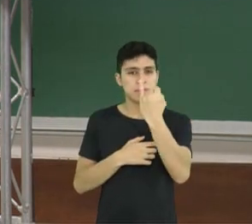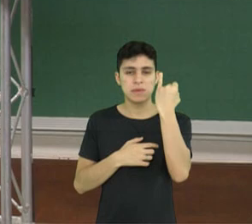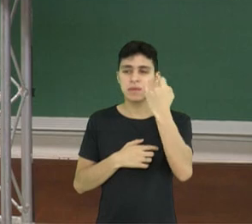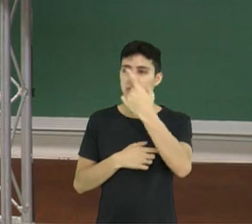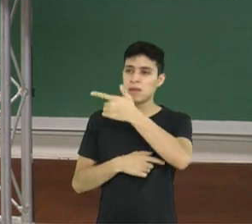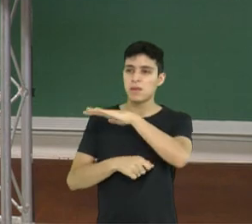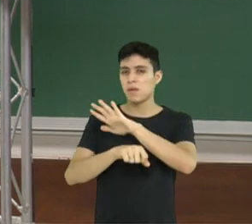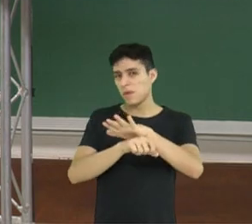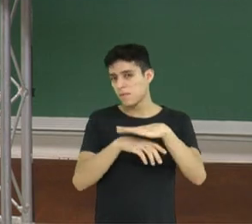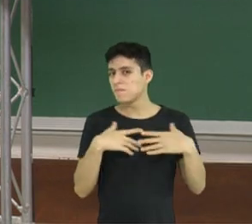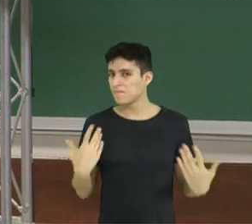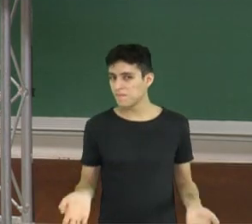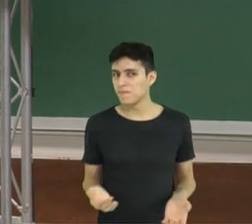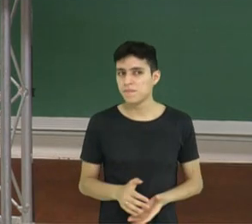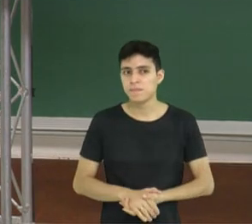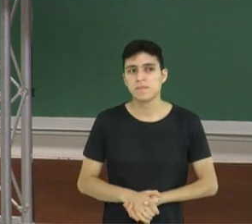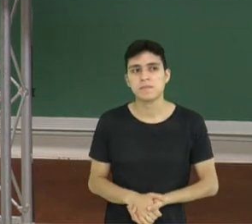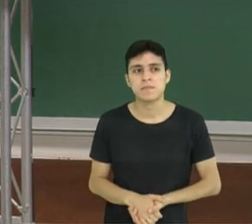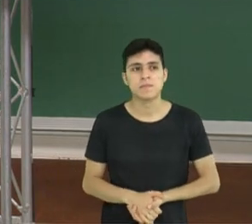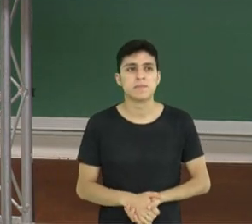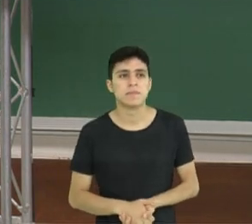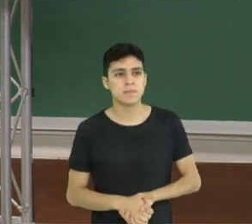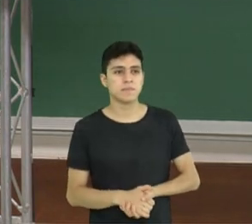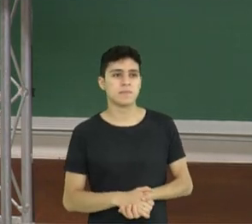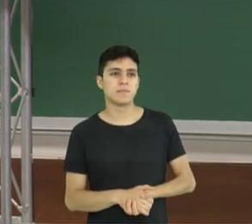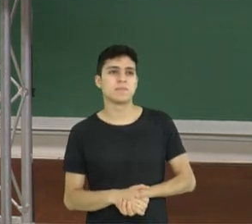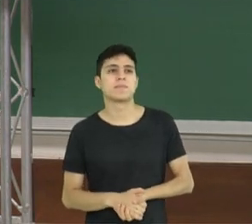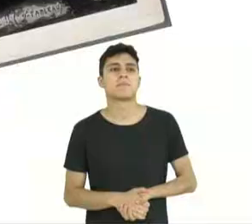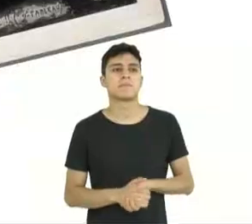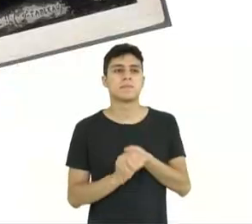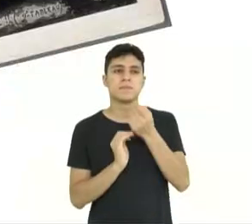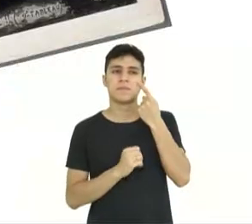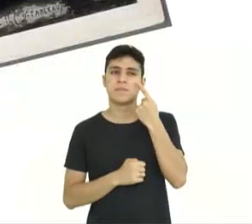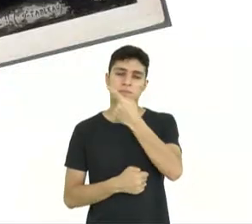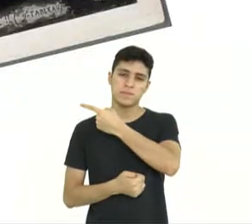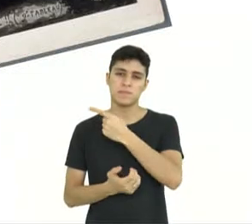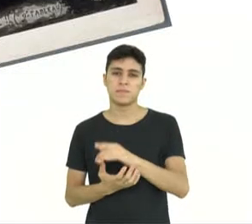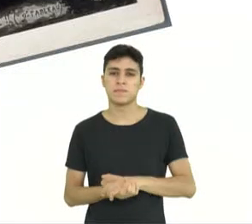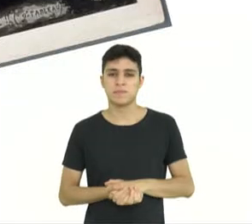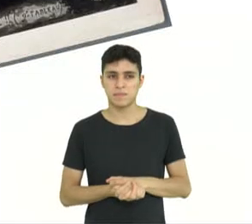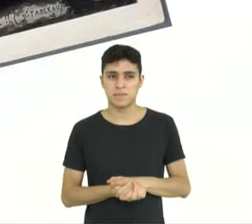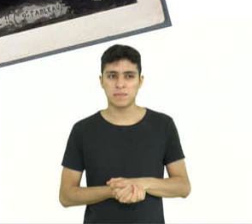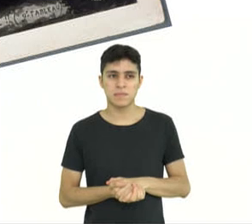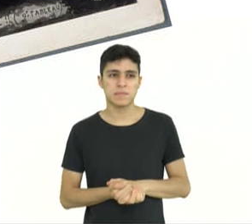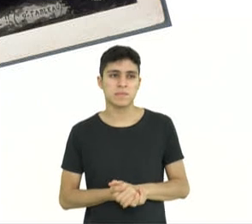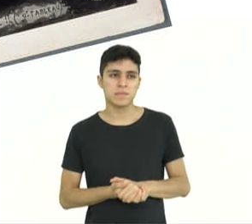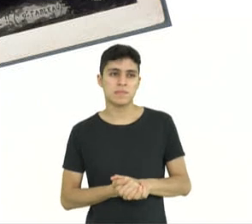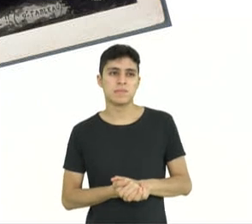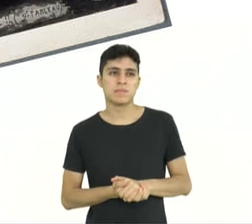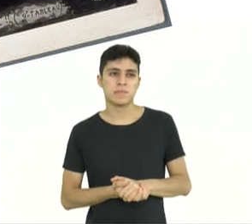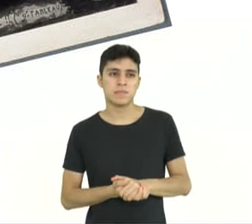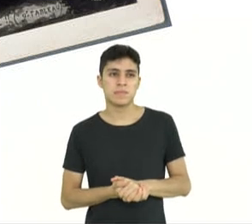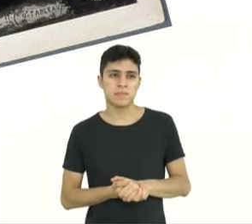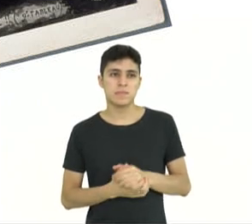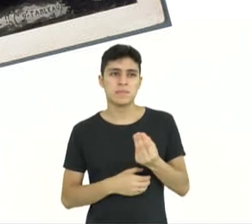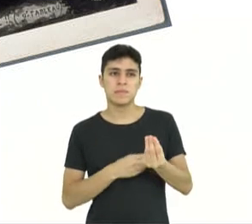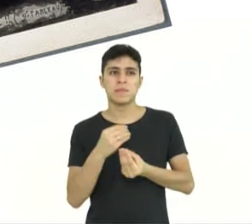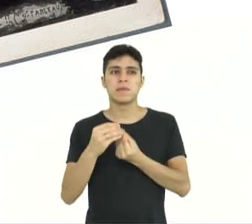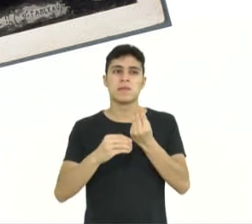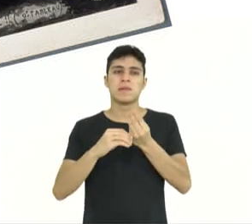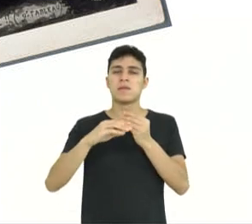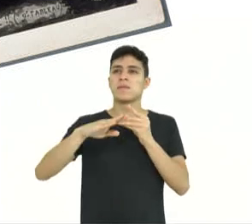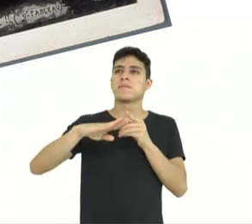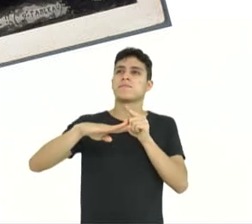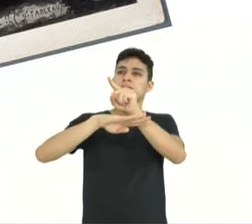com tanta contribuição que ele trouxe para a história do cinema né olha aqui e vai logo lá do foguetinho da lona